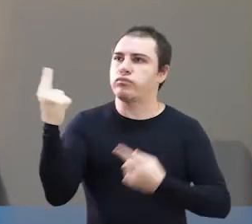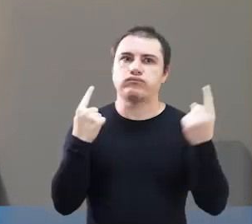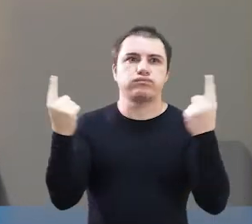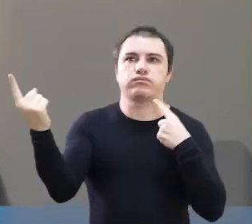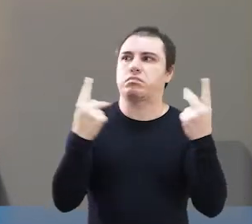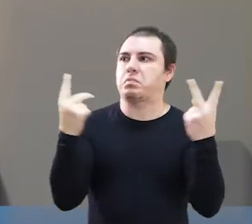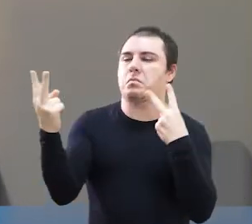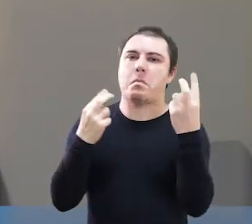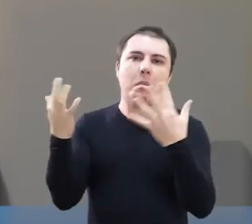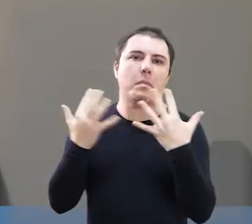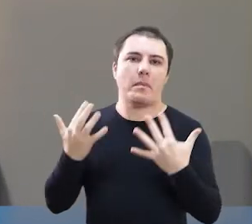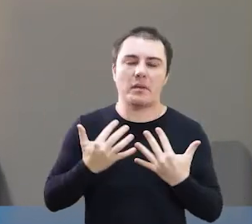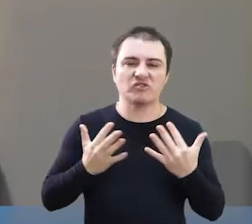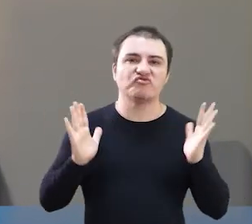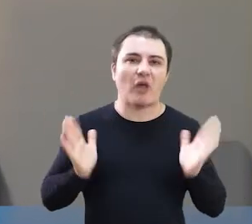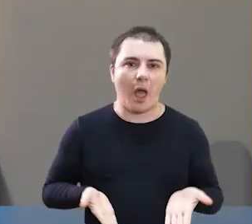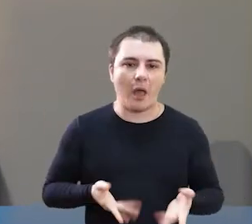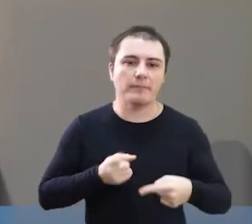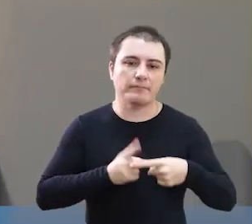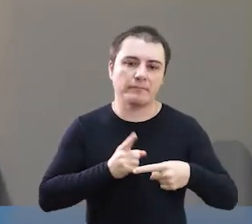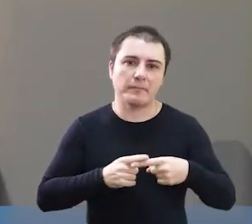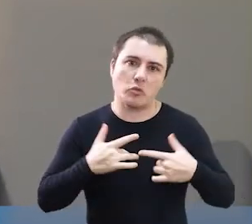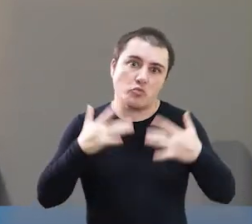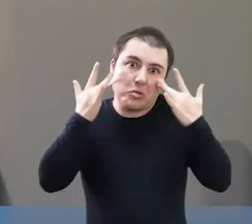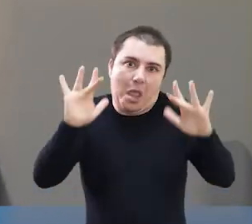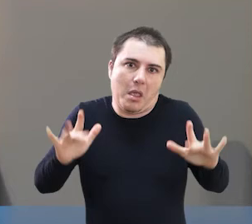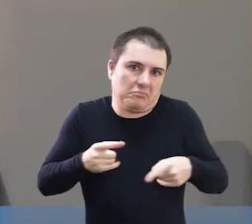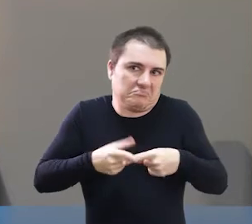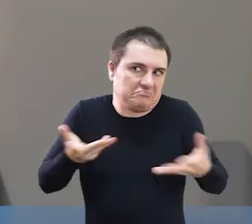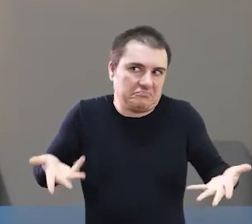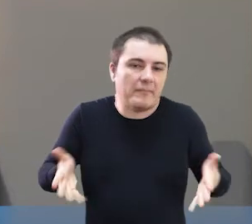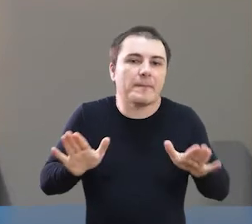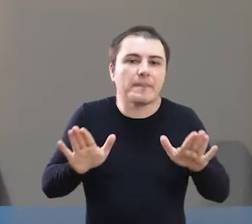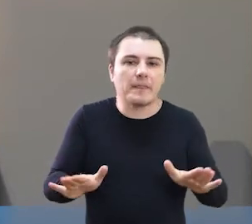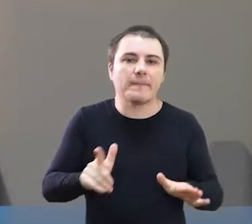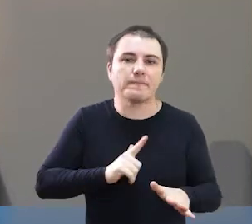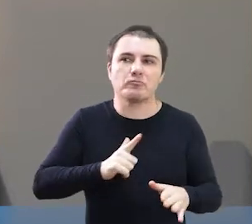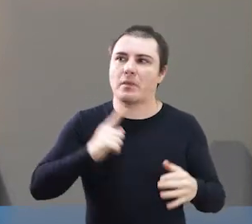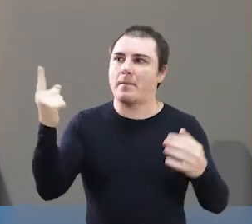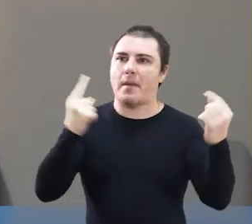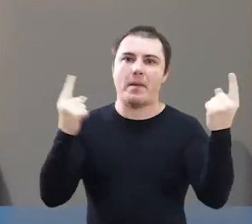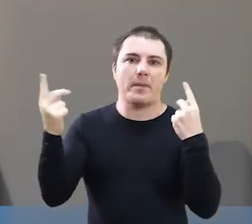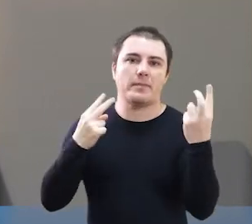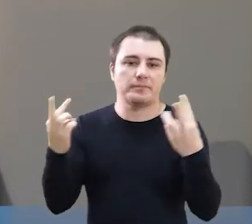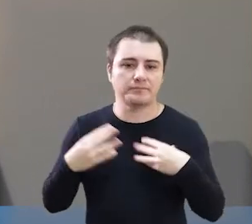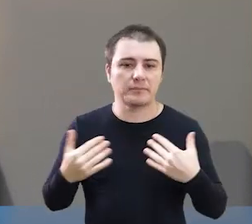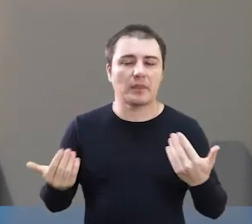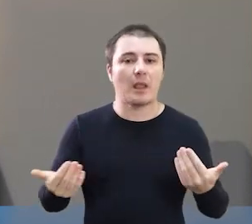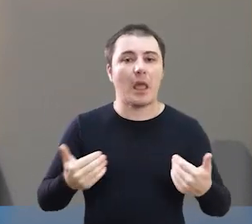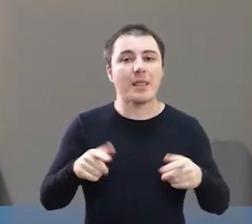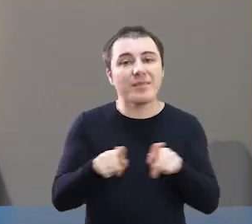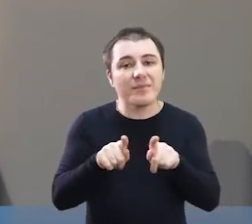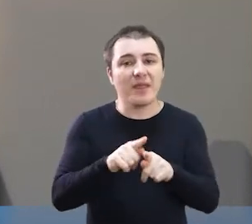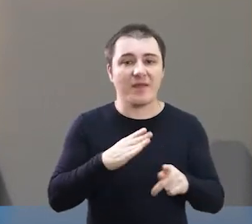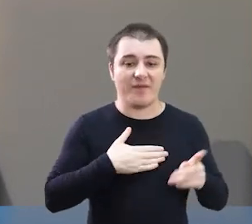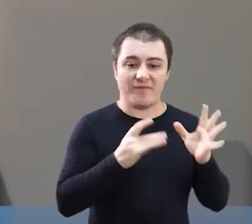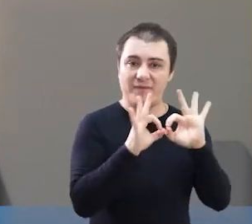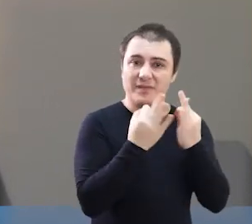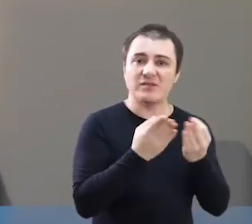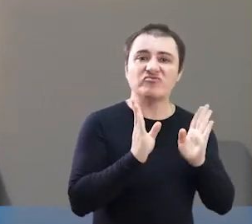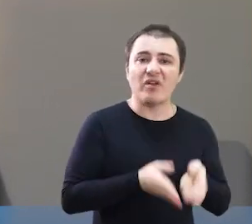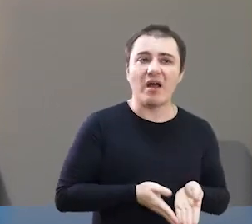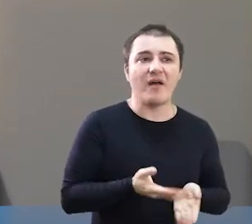acontecendo e chegando. Não sei porquê, mas chegaram muito próximos uns aos outros. E na minha vida pessoal também isso